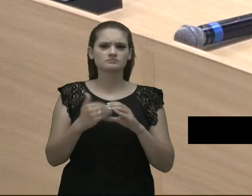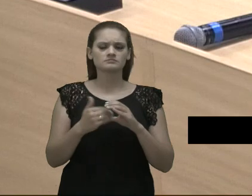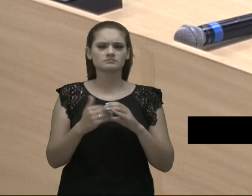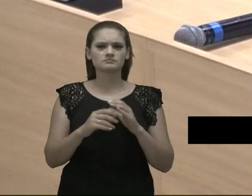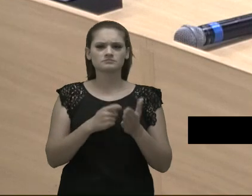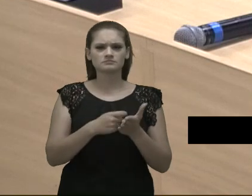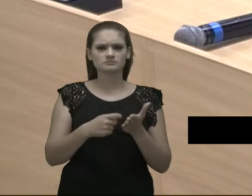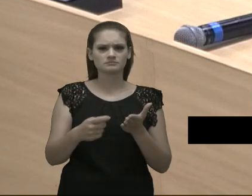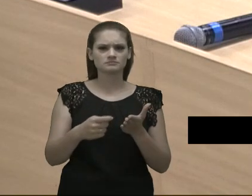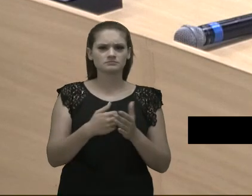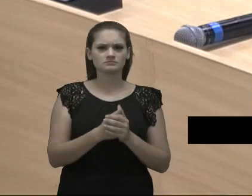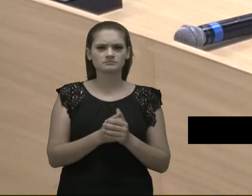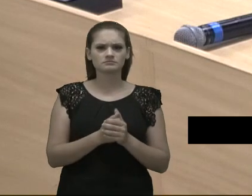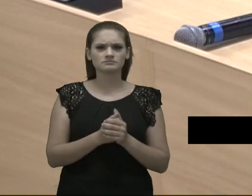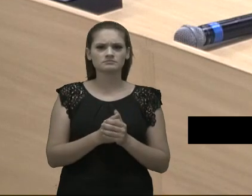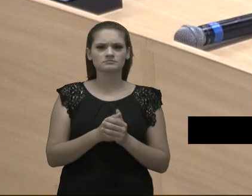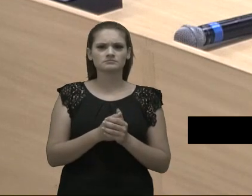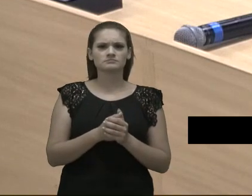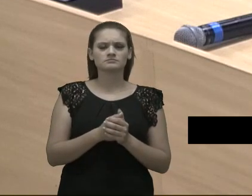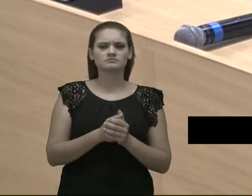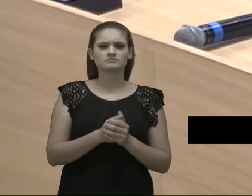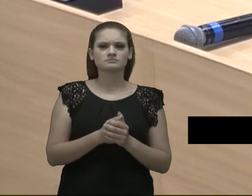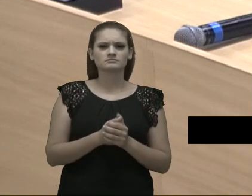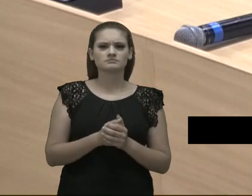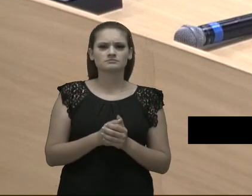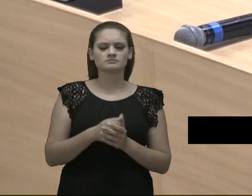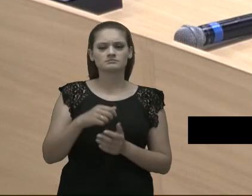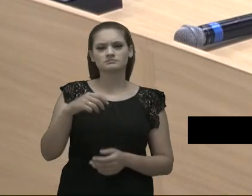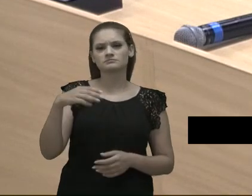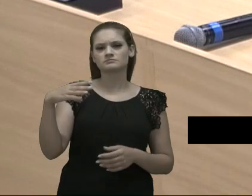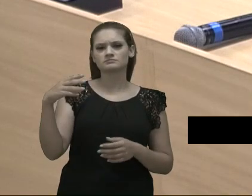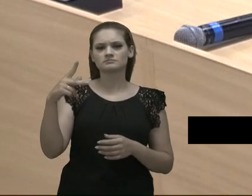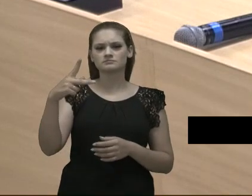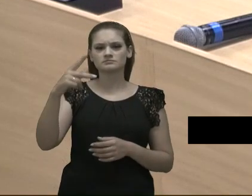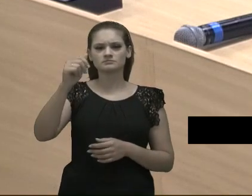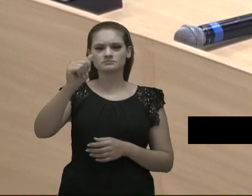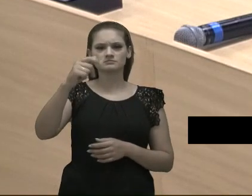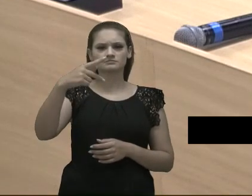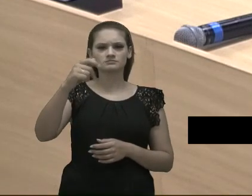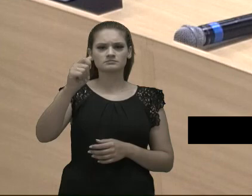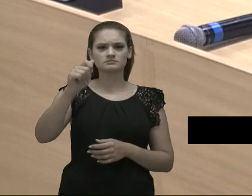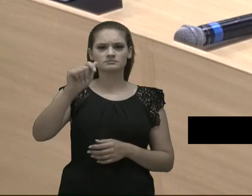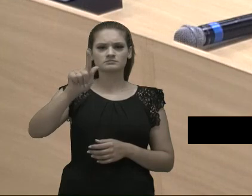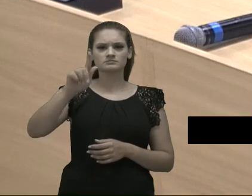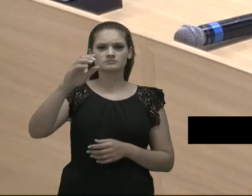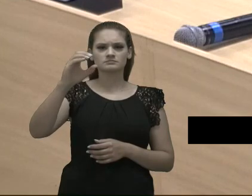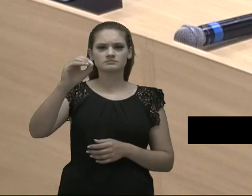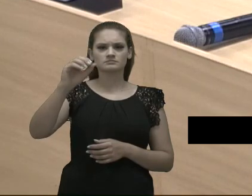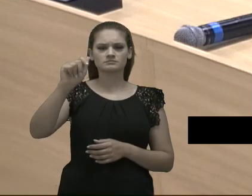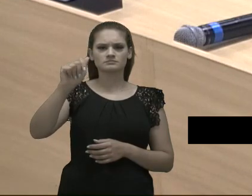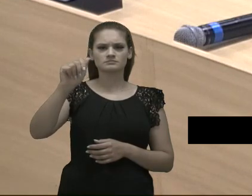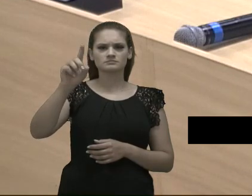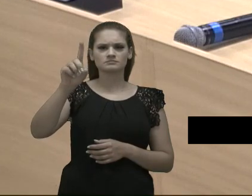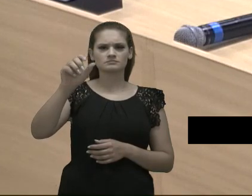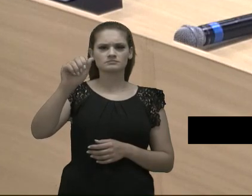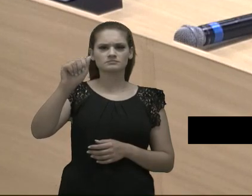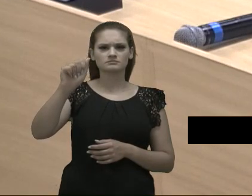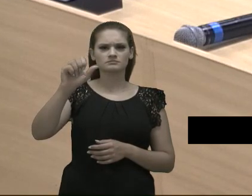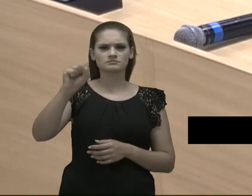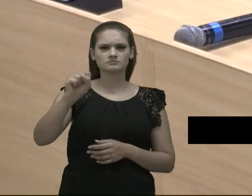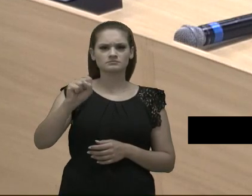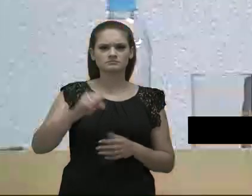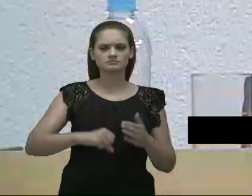texto e as mensagens foram apagadas. Então, assim, eu tô com medo de como me acontecer alguma